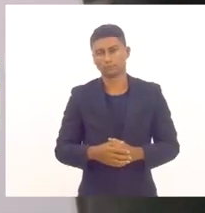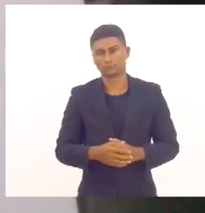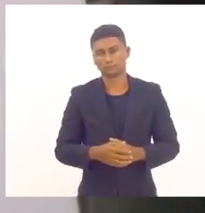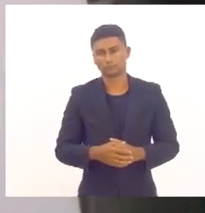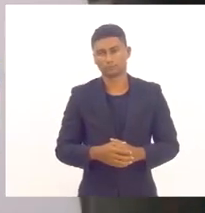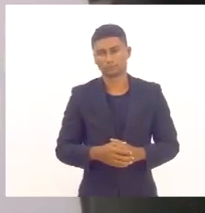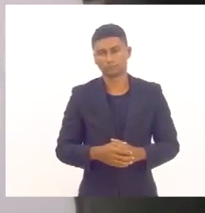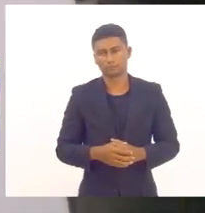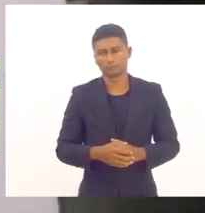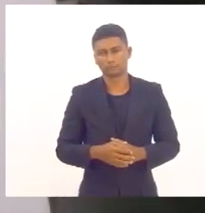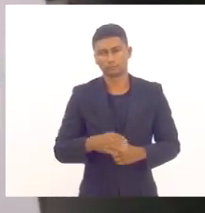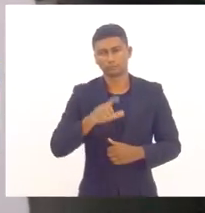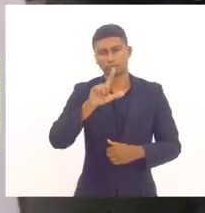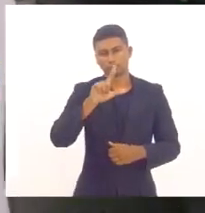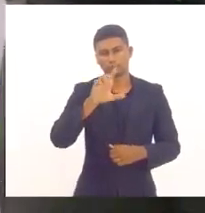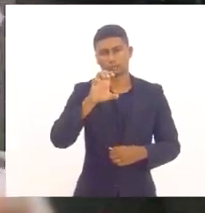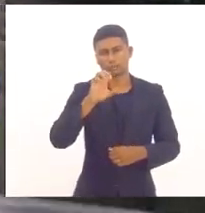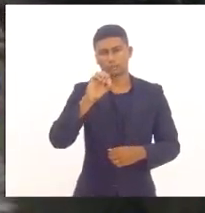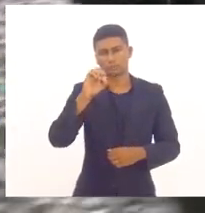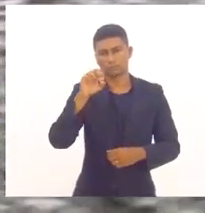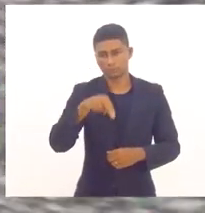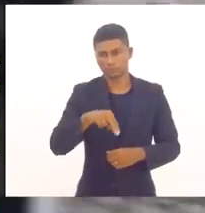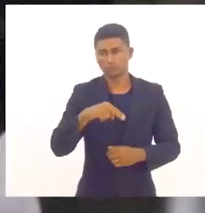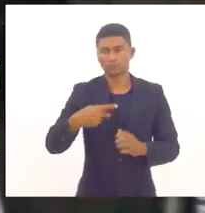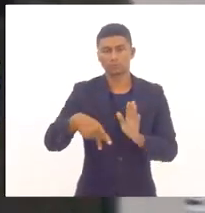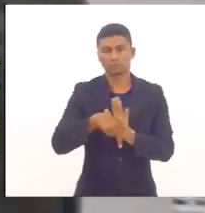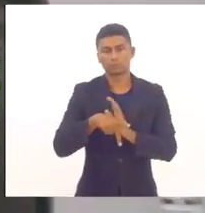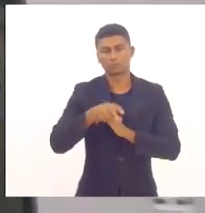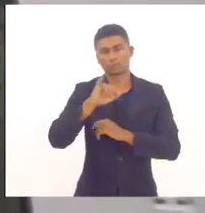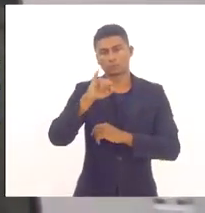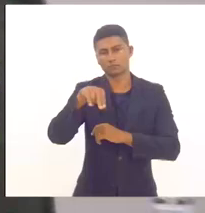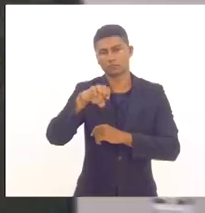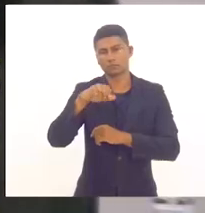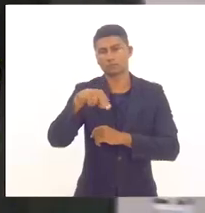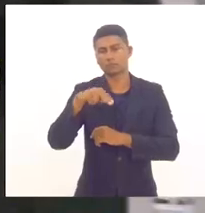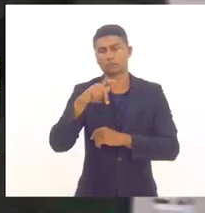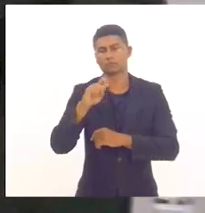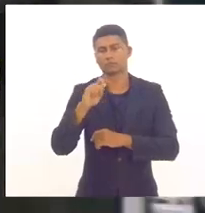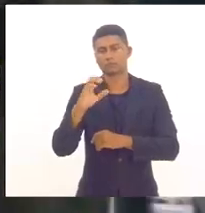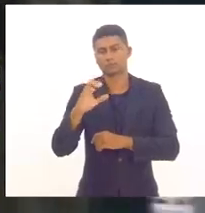pelo Leon Araújo, do INEPAC. Também aplauso.